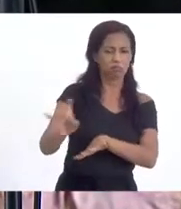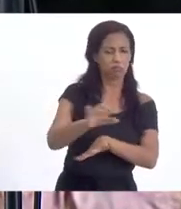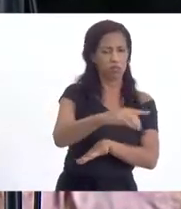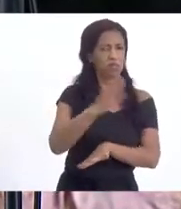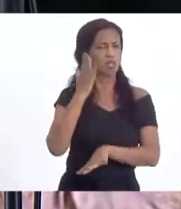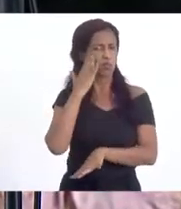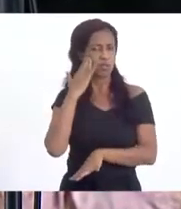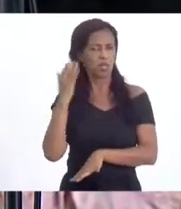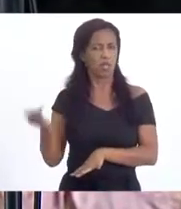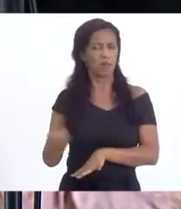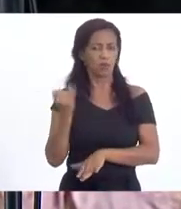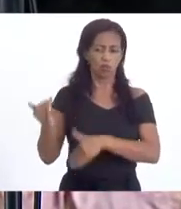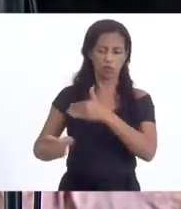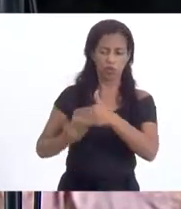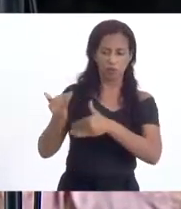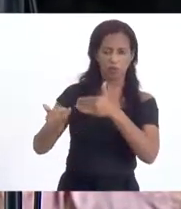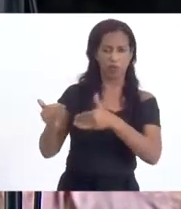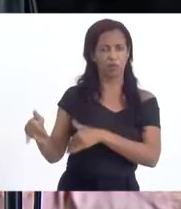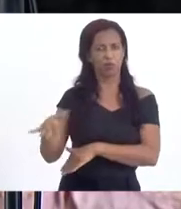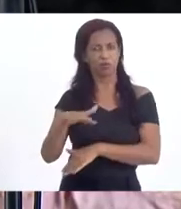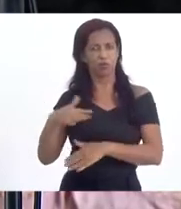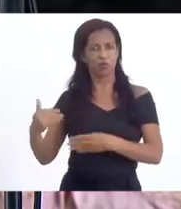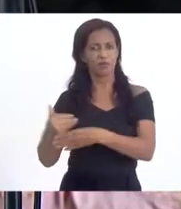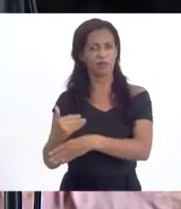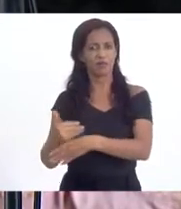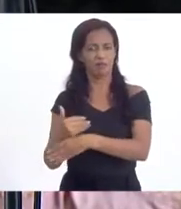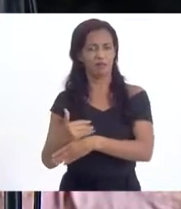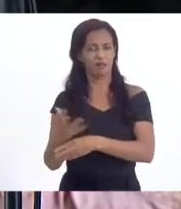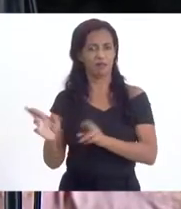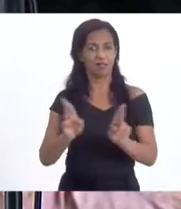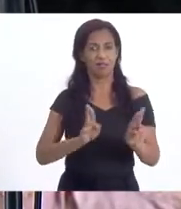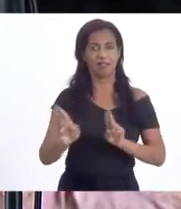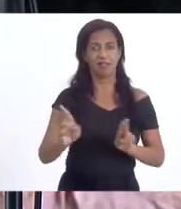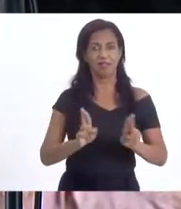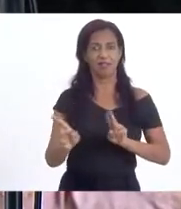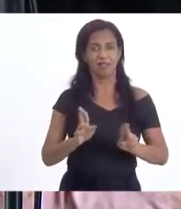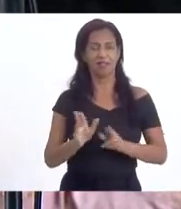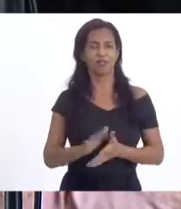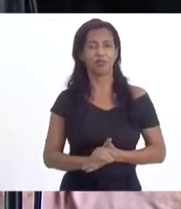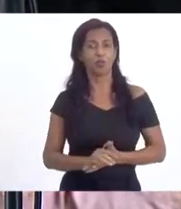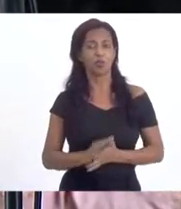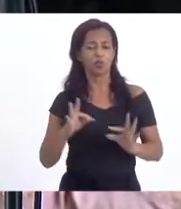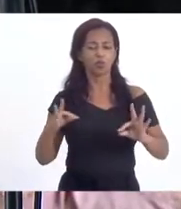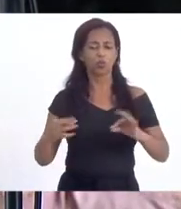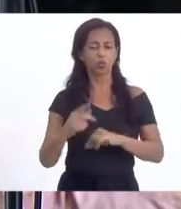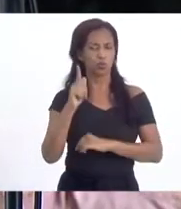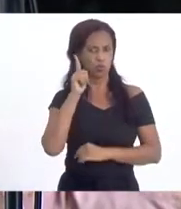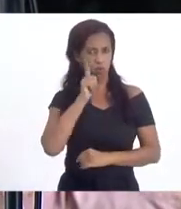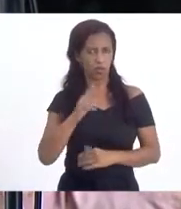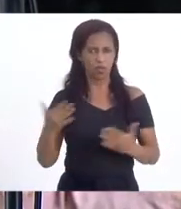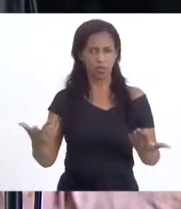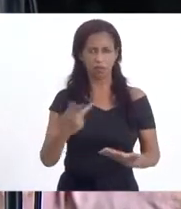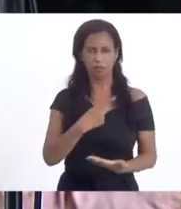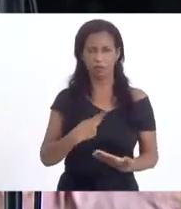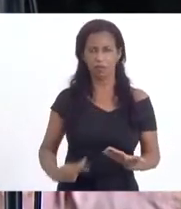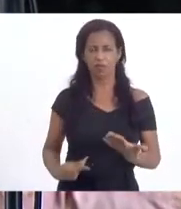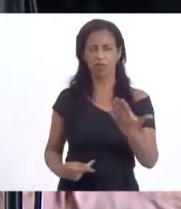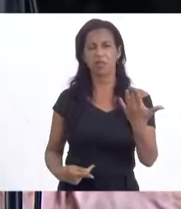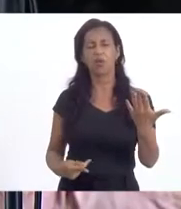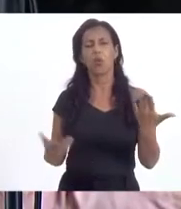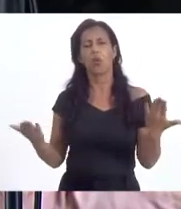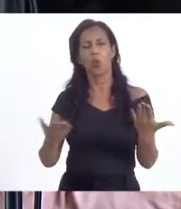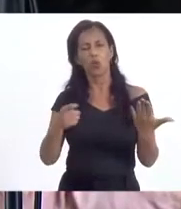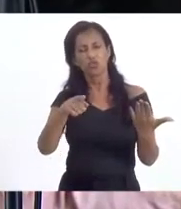importância do vereador para o desenvolvimento de uma cidade, e nessa relação harmônica ganham todos. Então, presidente André, dizer que o senhor nesse dia